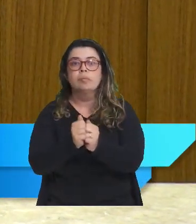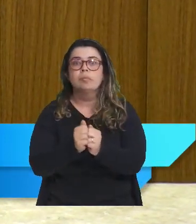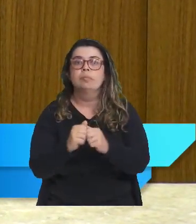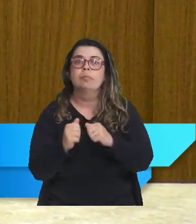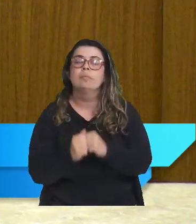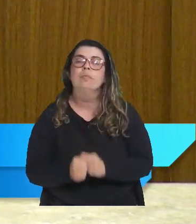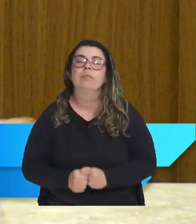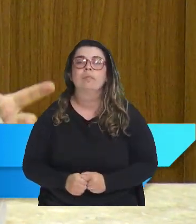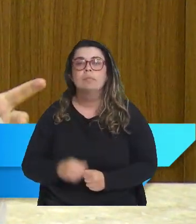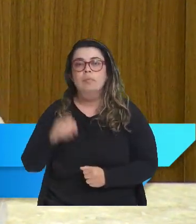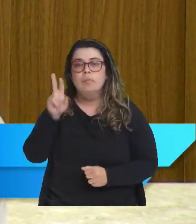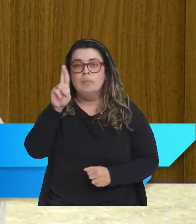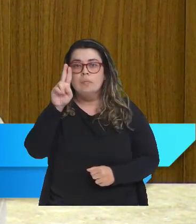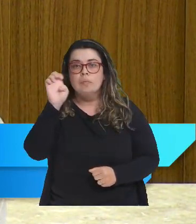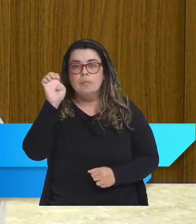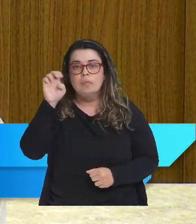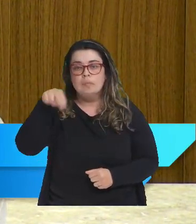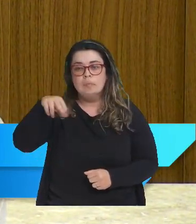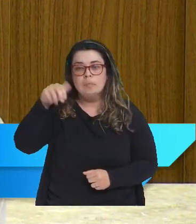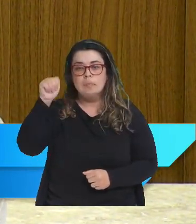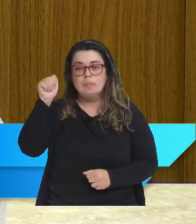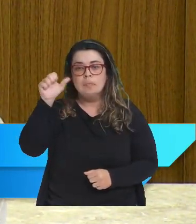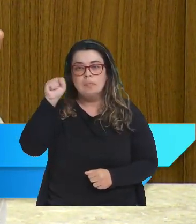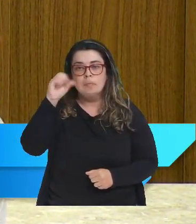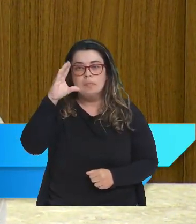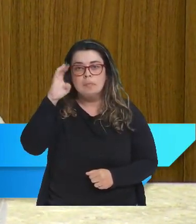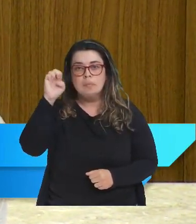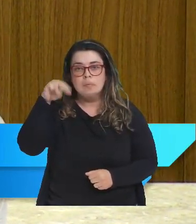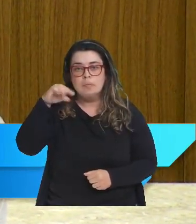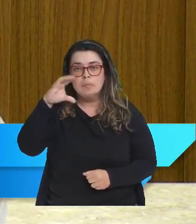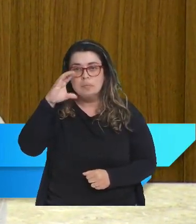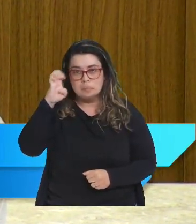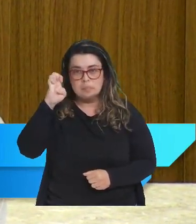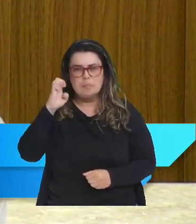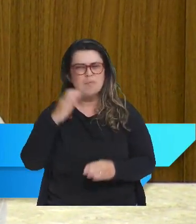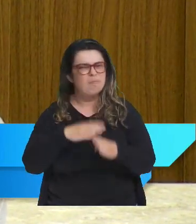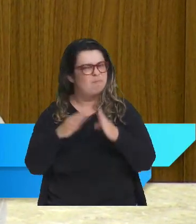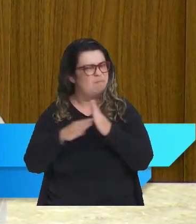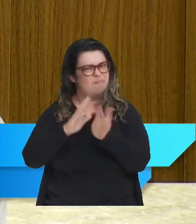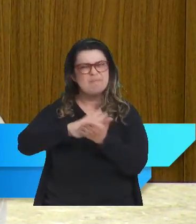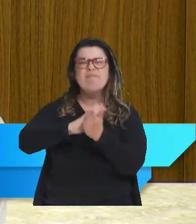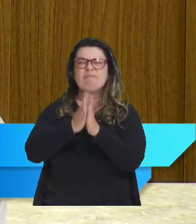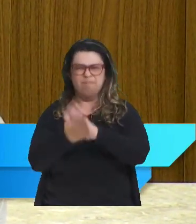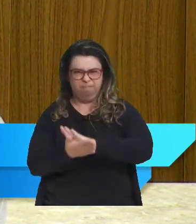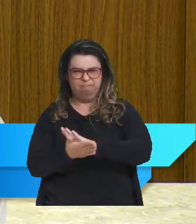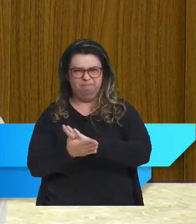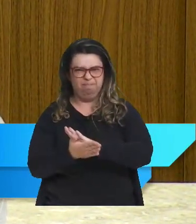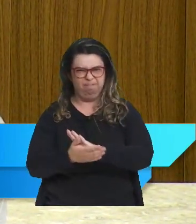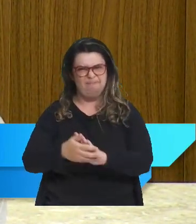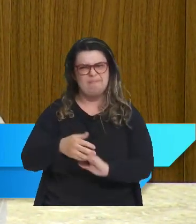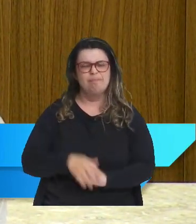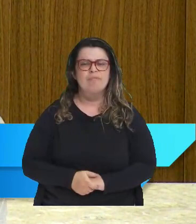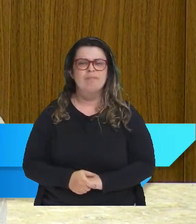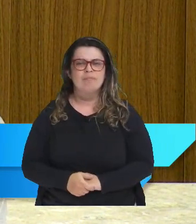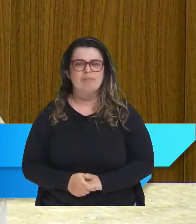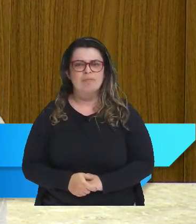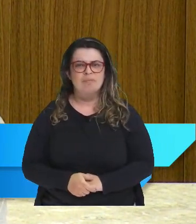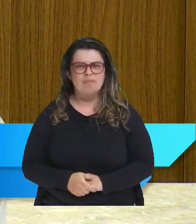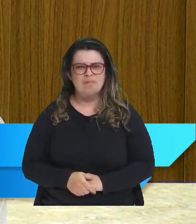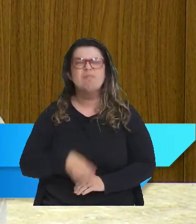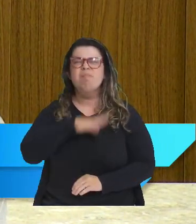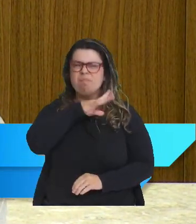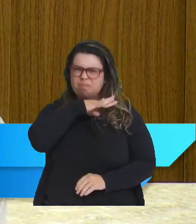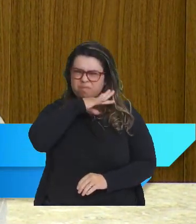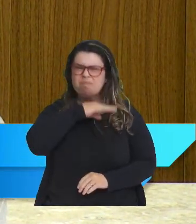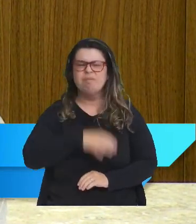ela está toda estragada, toda em ruínas, e nos marcaram